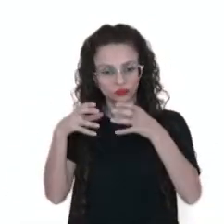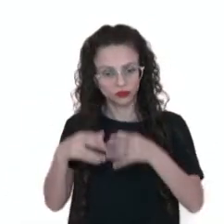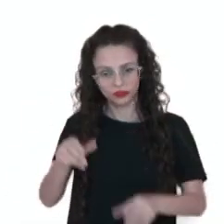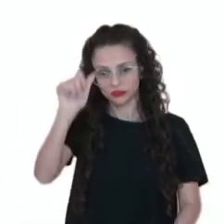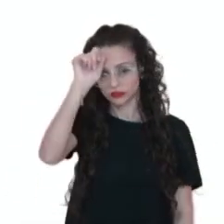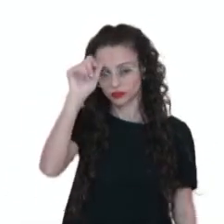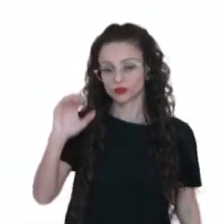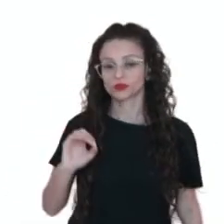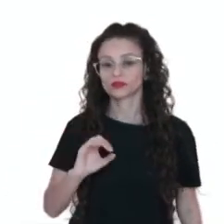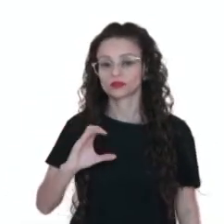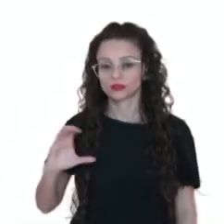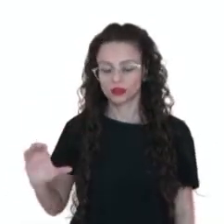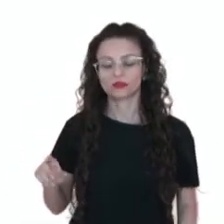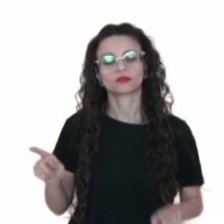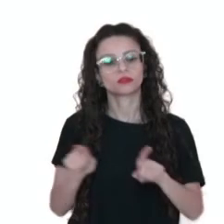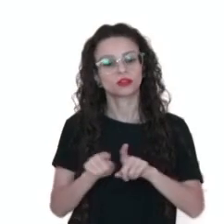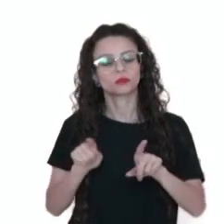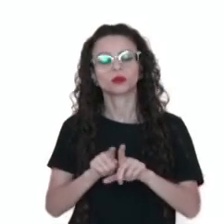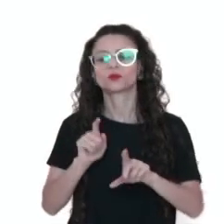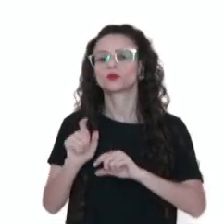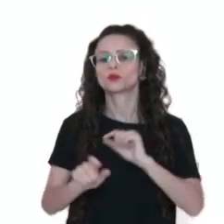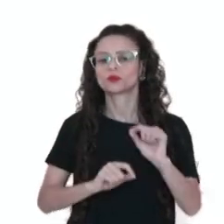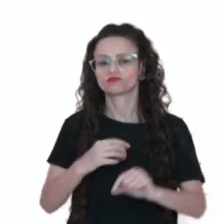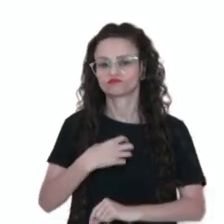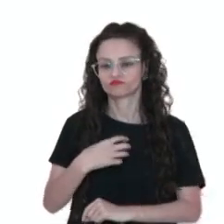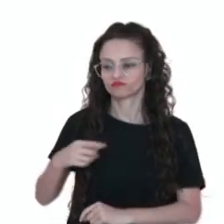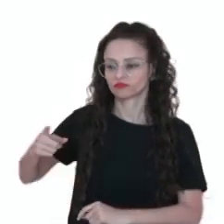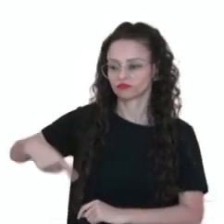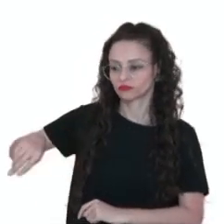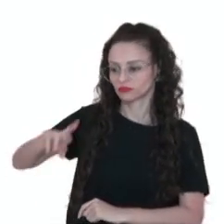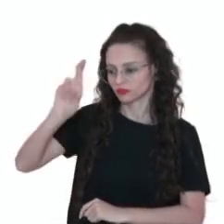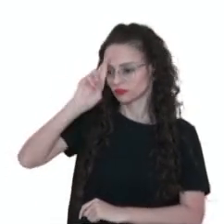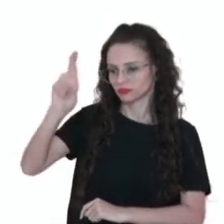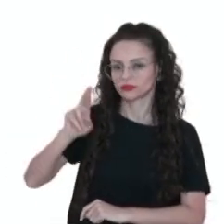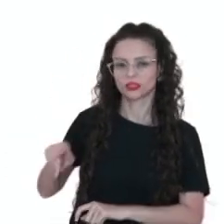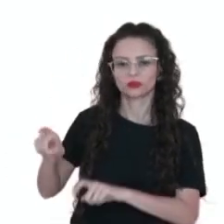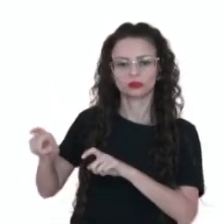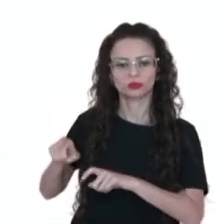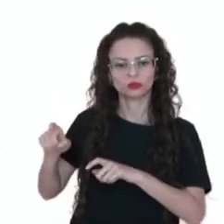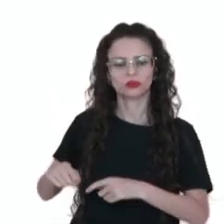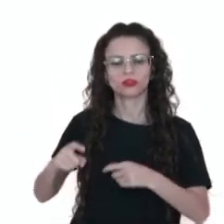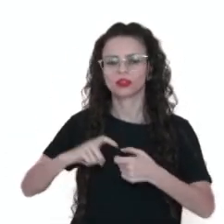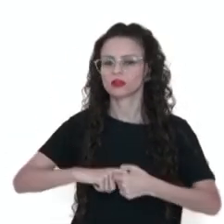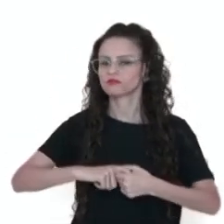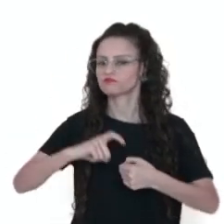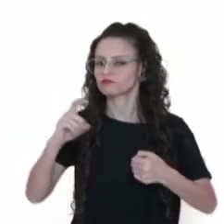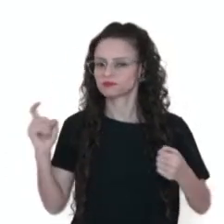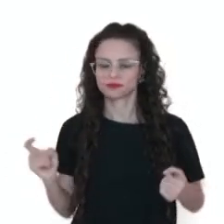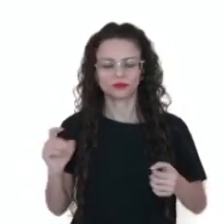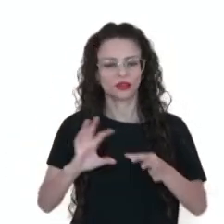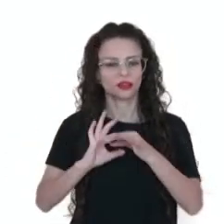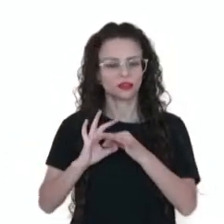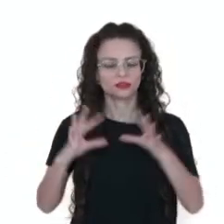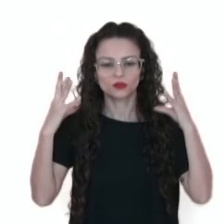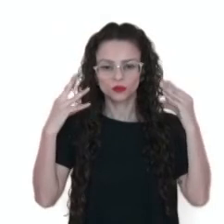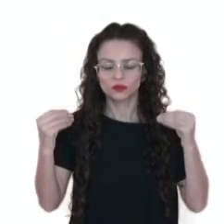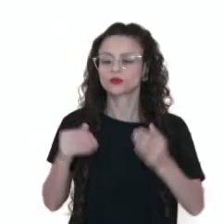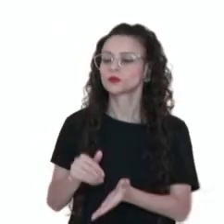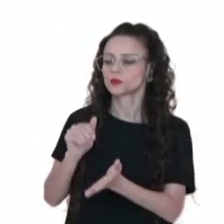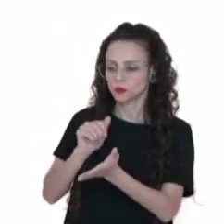Ocidentais. E as reações dos senhores de engenho, rompendo a aliança com os holandeses, juntando-se à